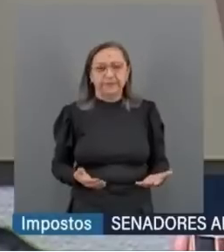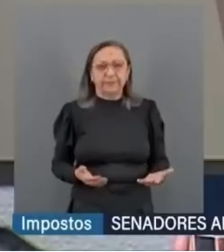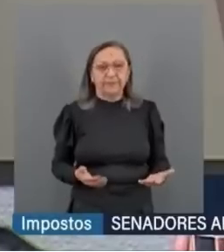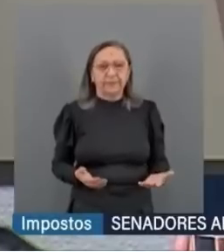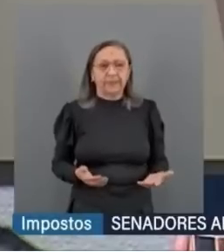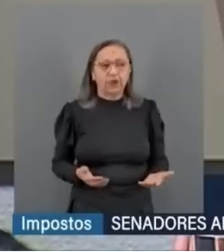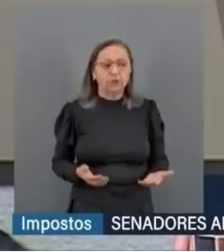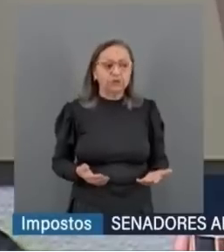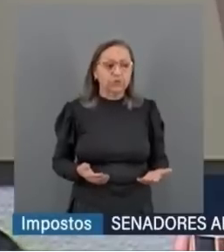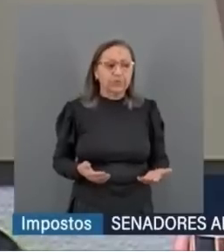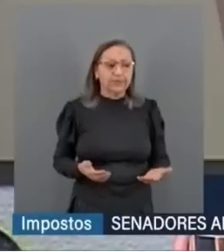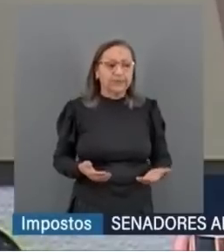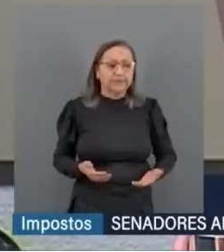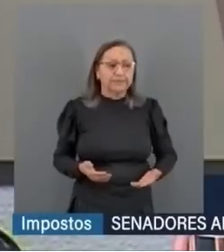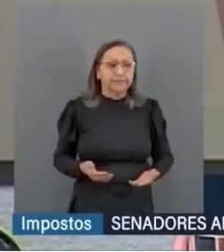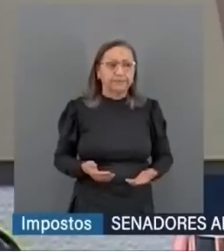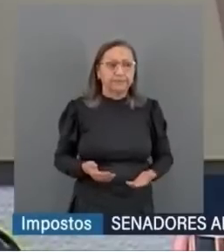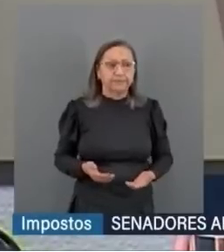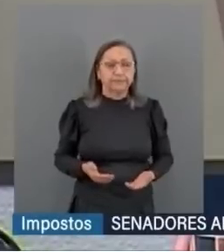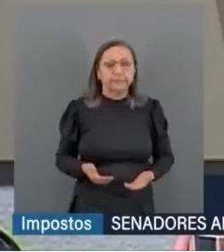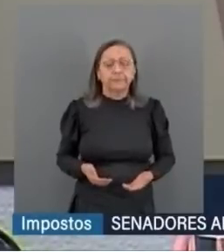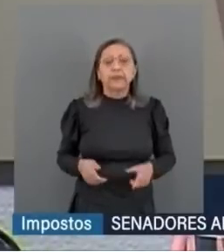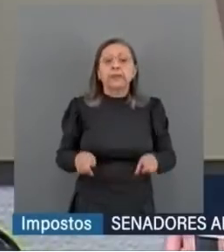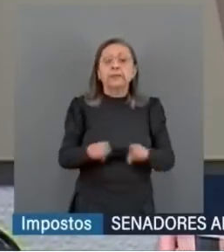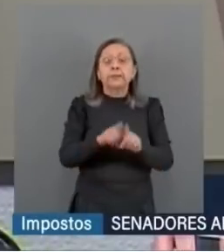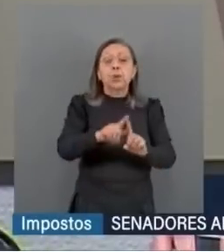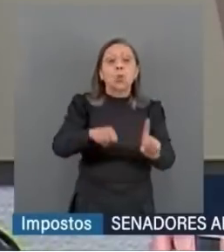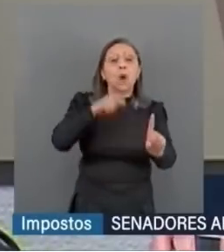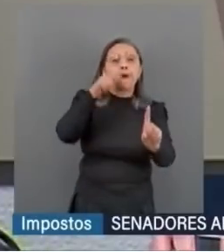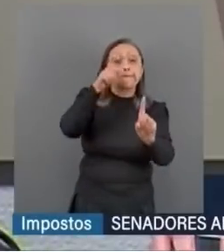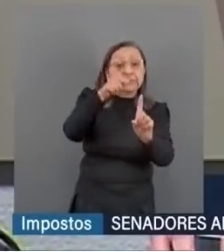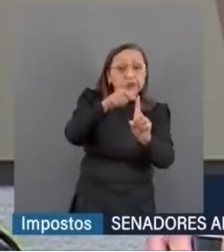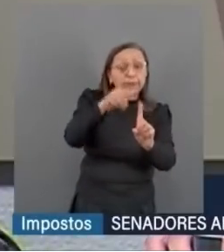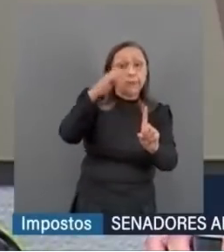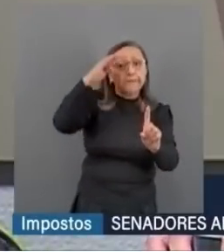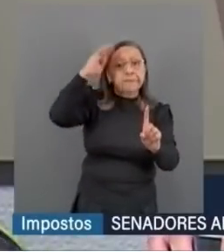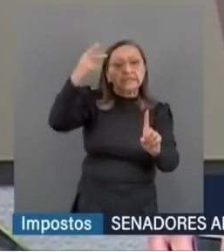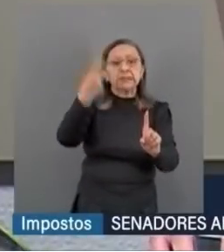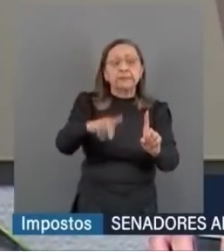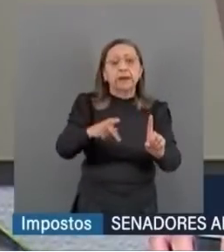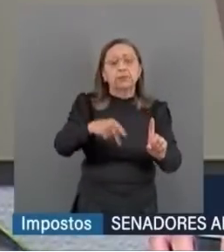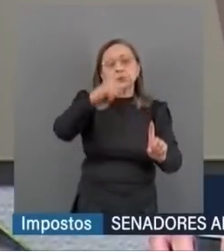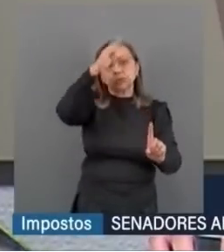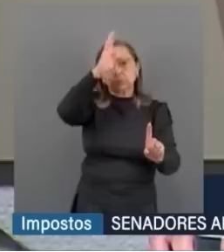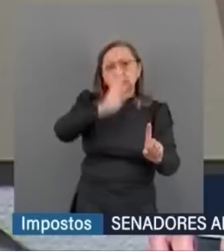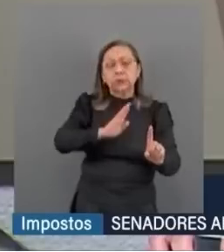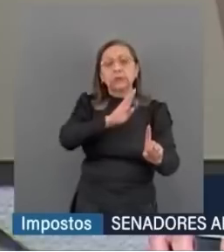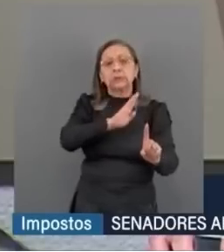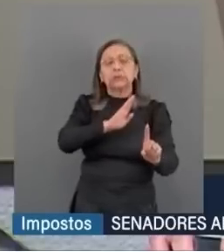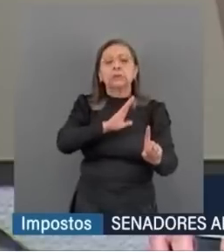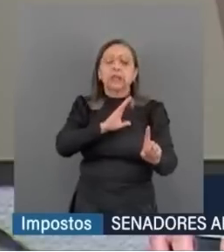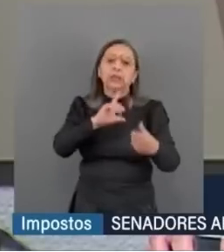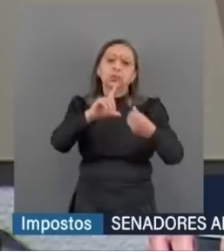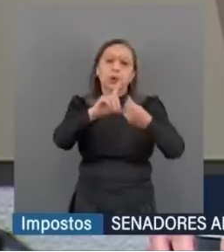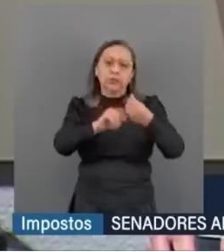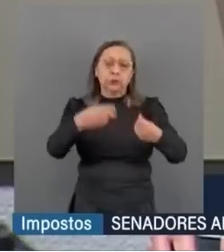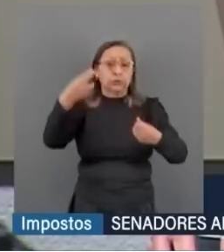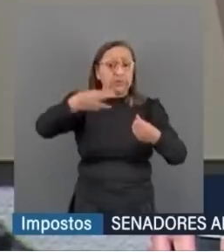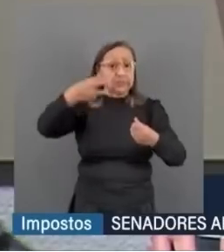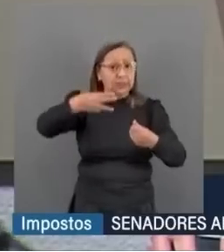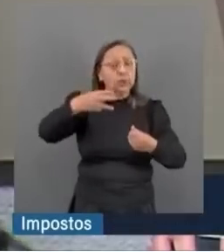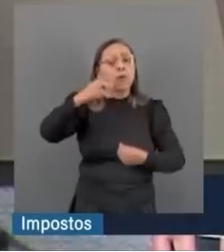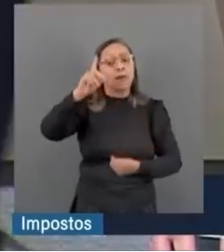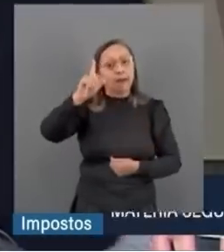antes do Zanin virar ministro. Então, as pessoas que fizeram uma aposta no Zanin, o Zanin fez aquele périplo, né? Aquela andou por